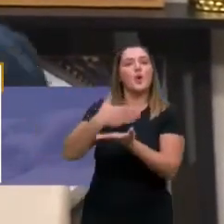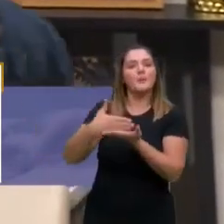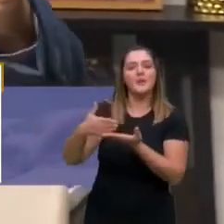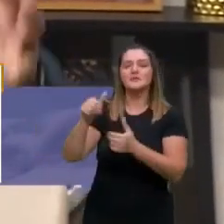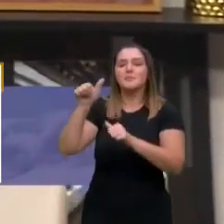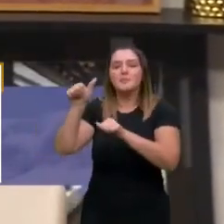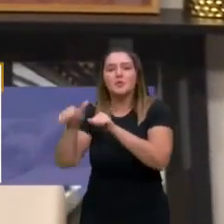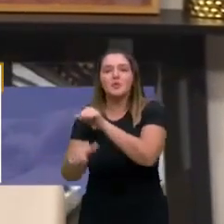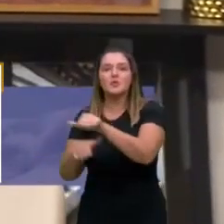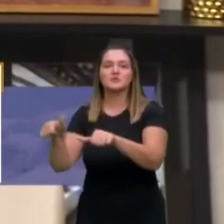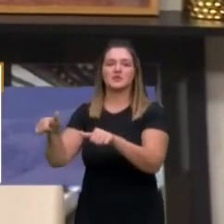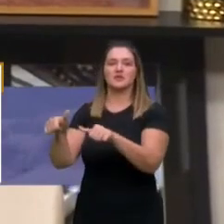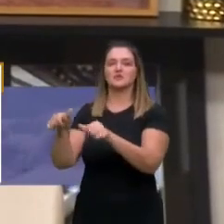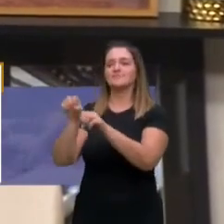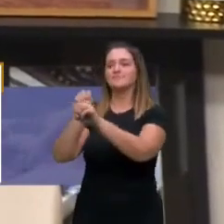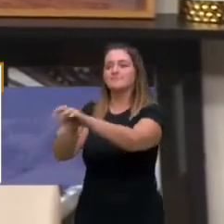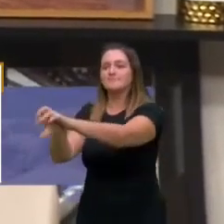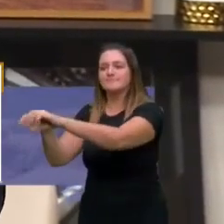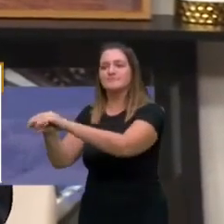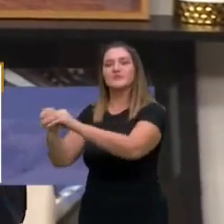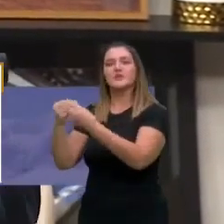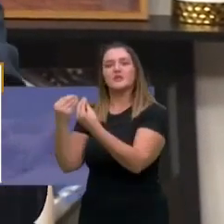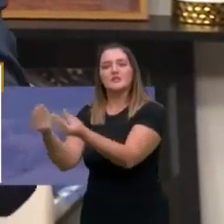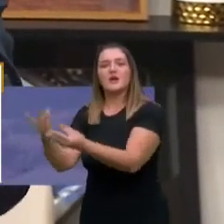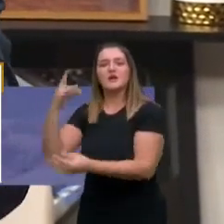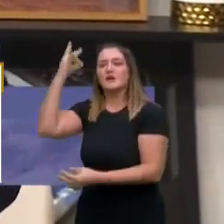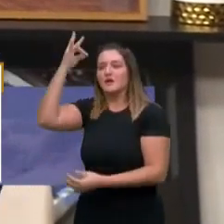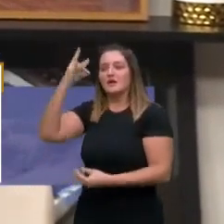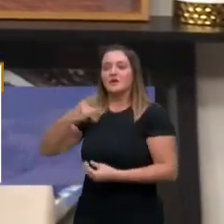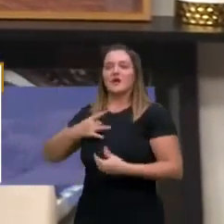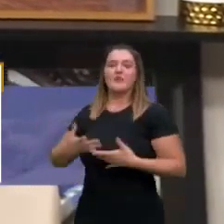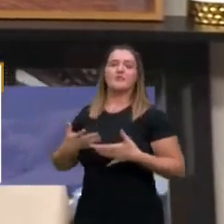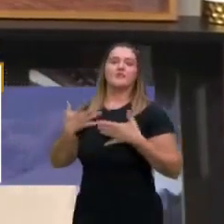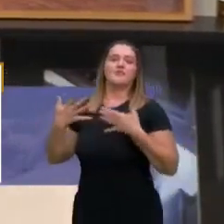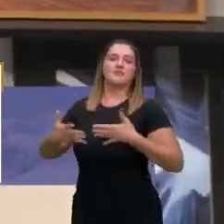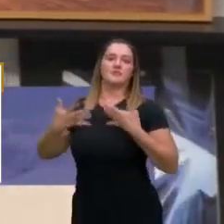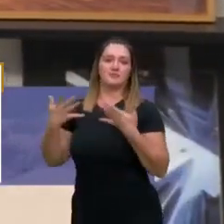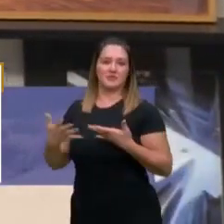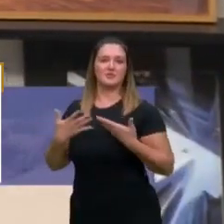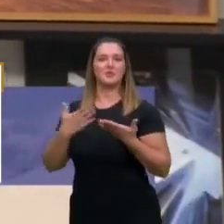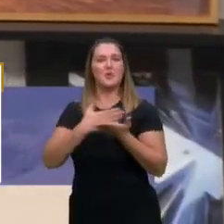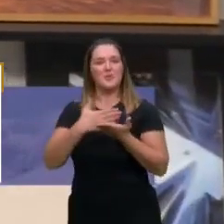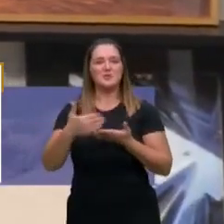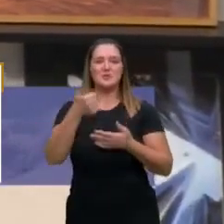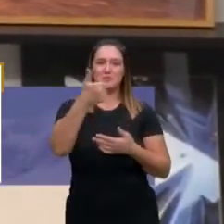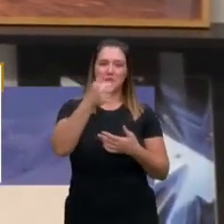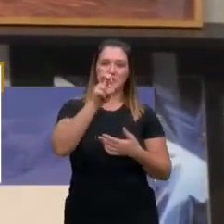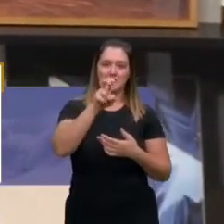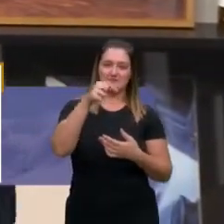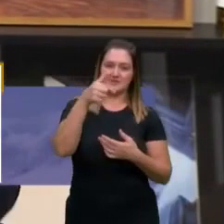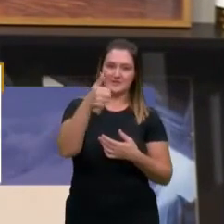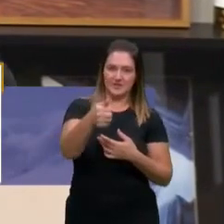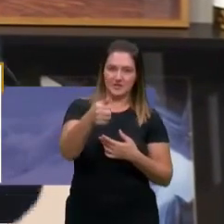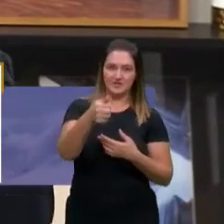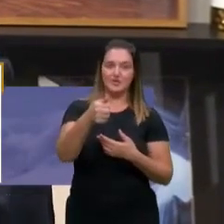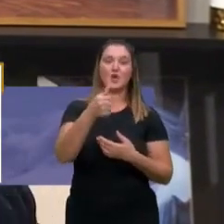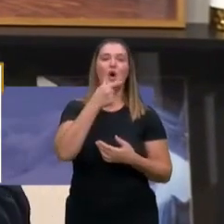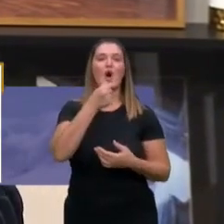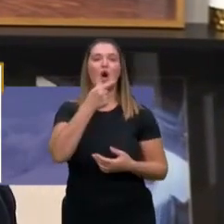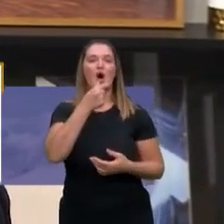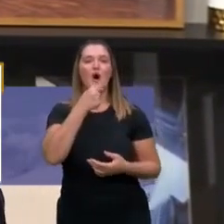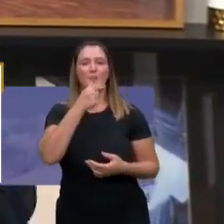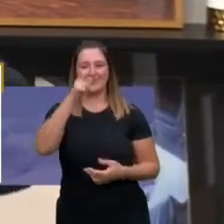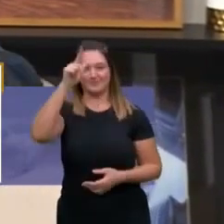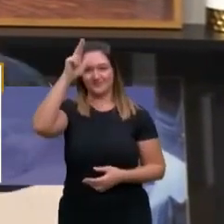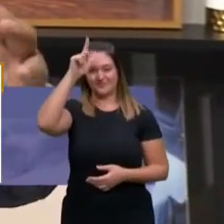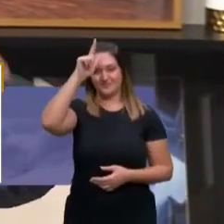processo de reforma e também de reavivamento. Isso começou um pouco antes, em 1517, com Martinho